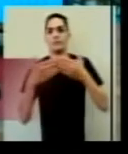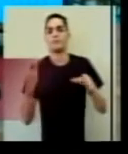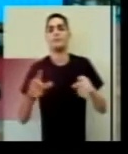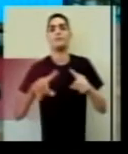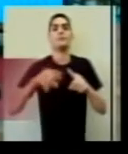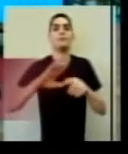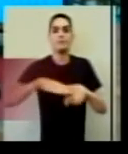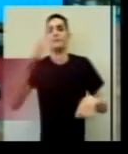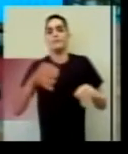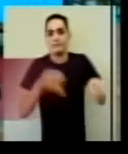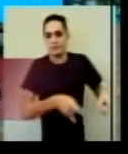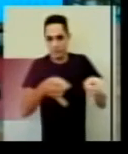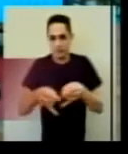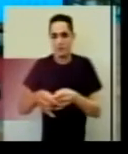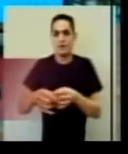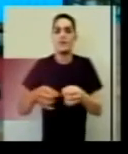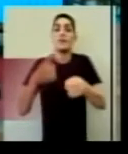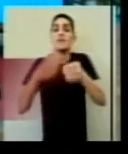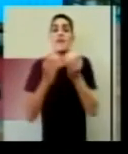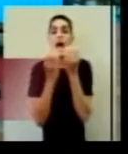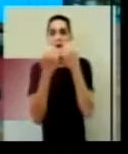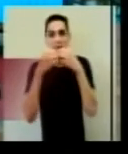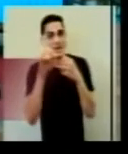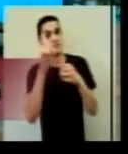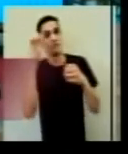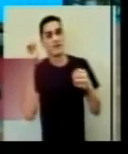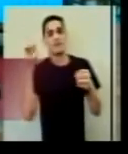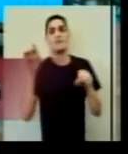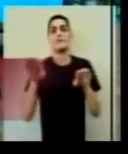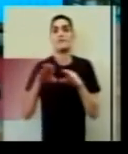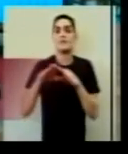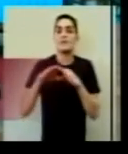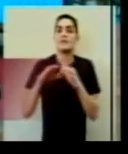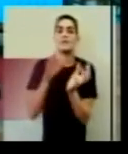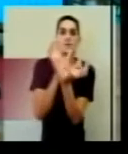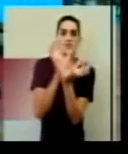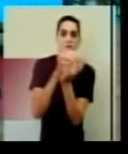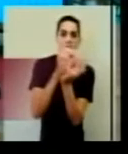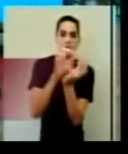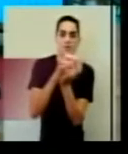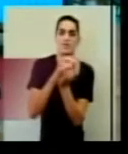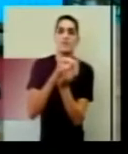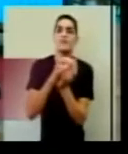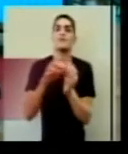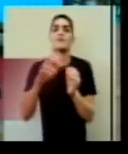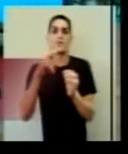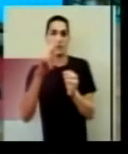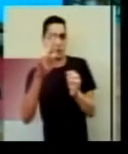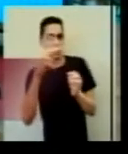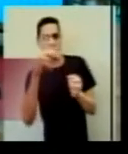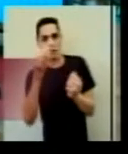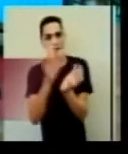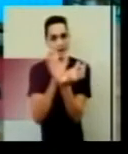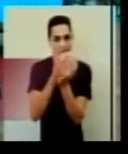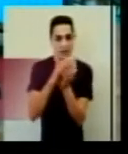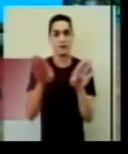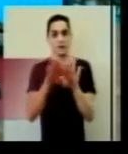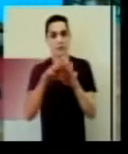leitos. E preparamos mais leitos, Jaci, Jaguaré e Santo